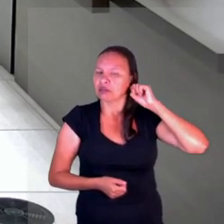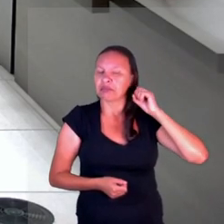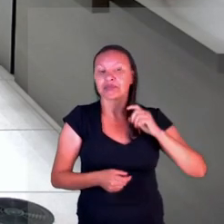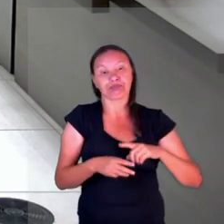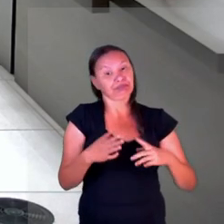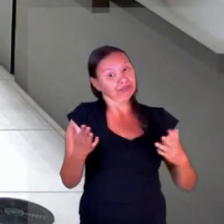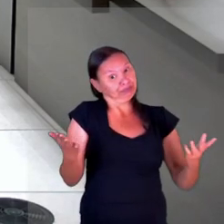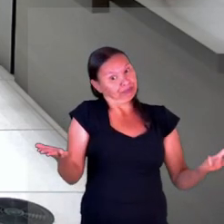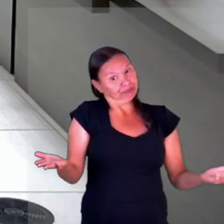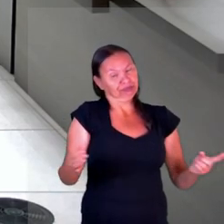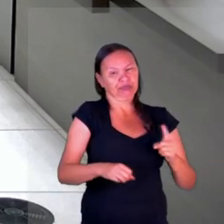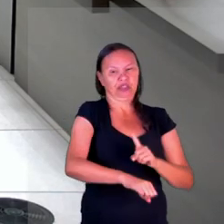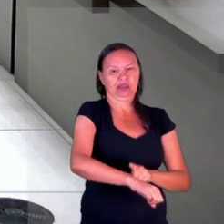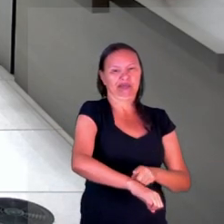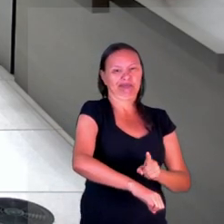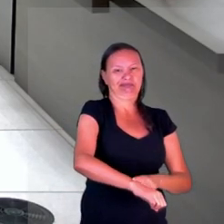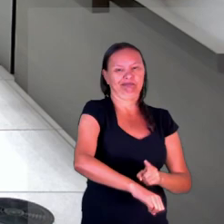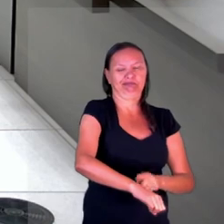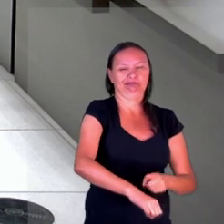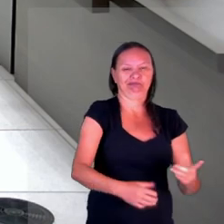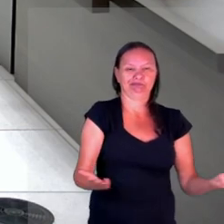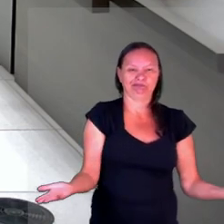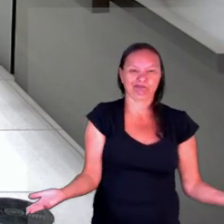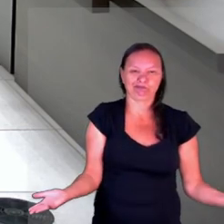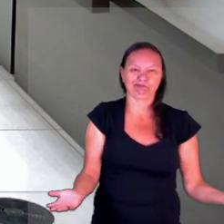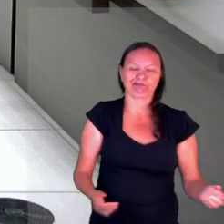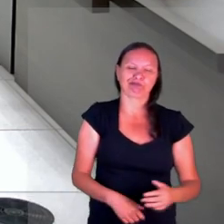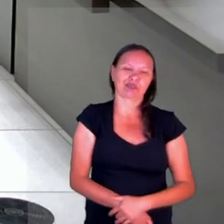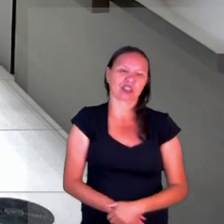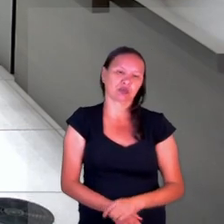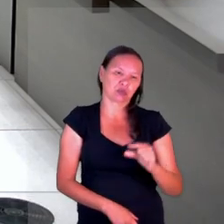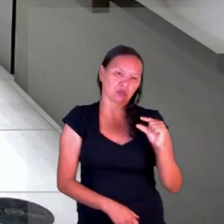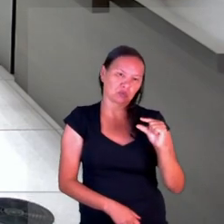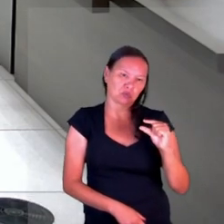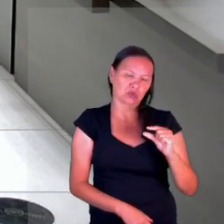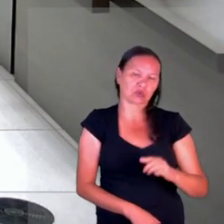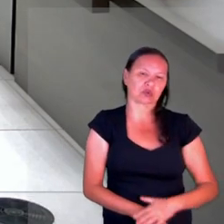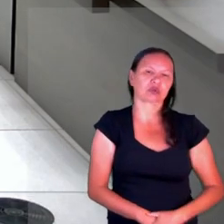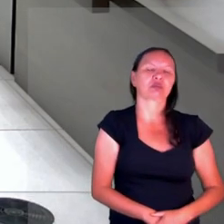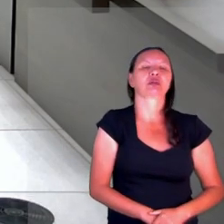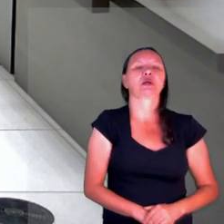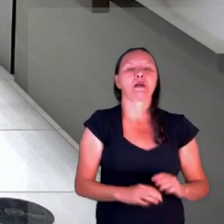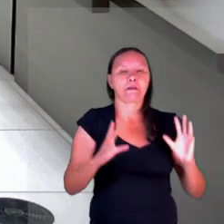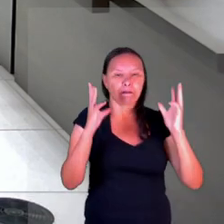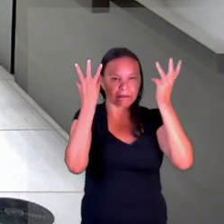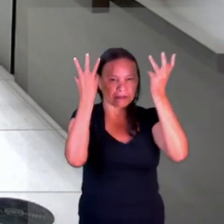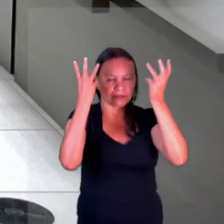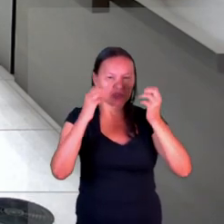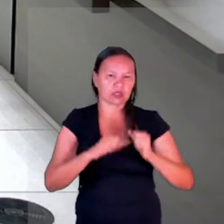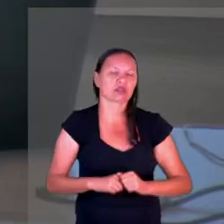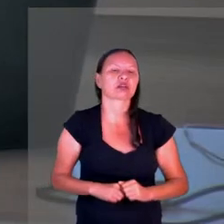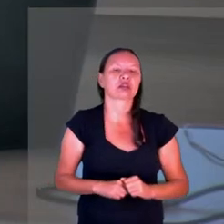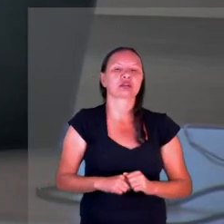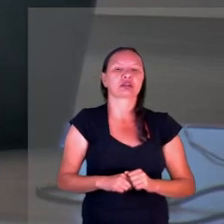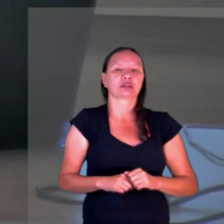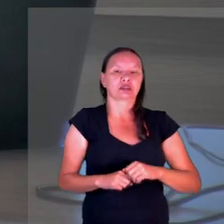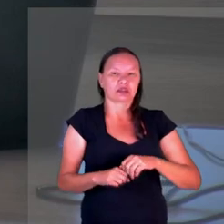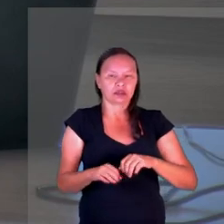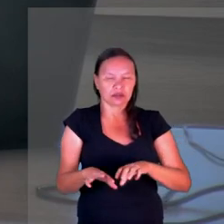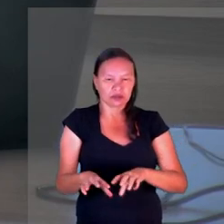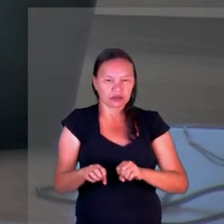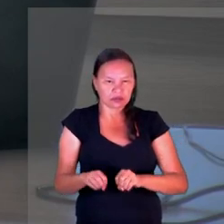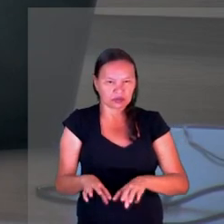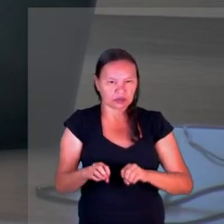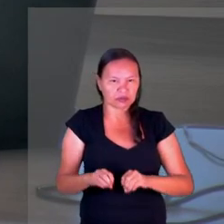lamentava toda hora que acabava porque realmente Foi um aprendizado acho que a gente tem que pensar no segundo